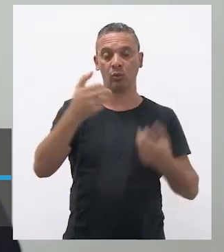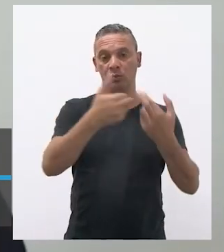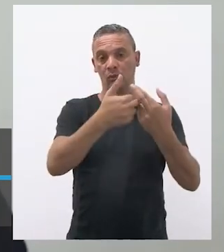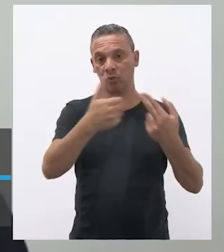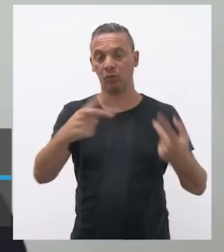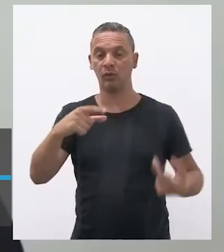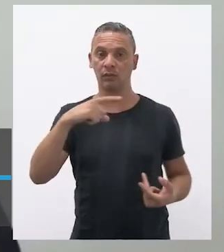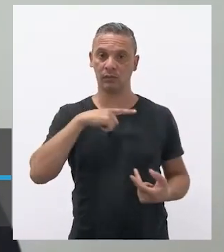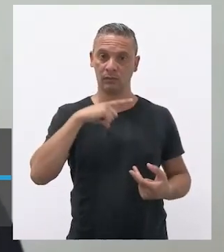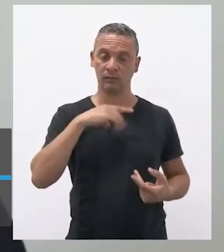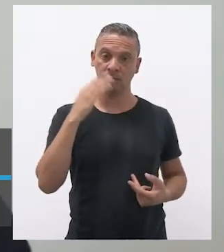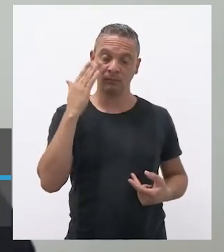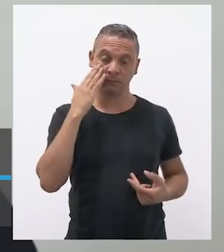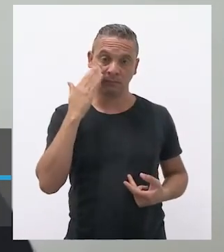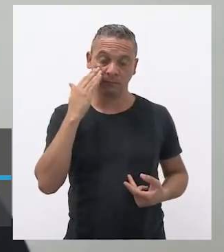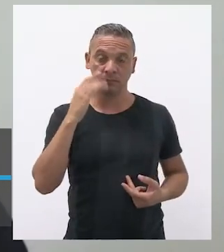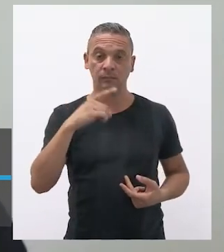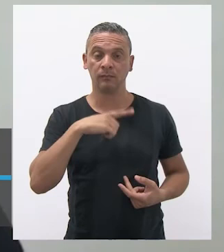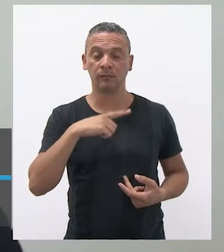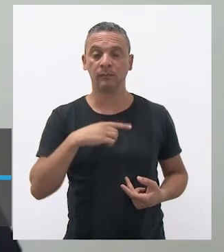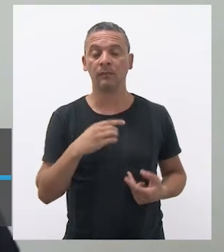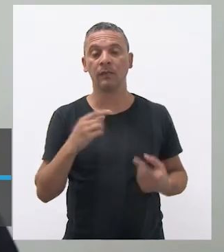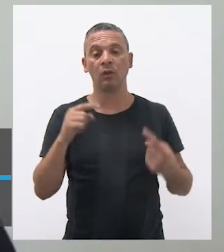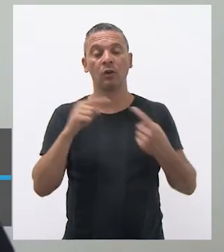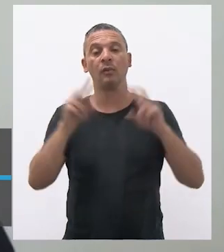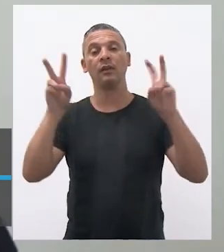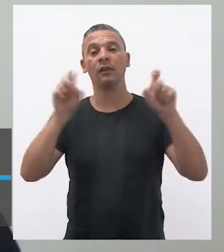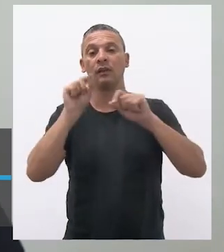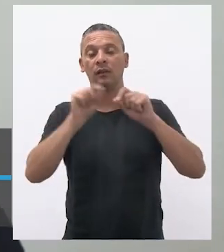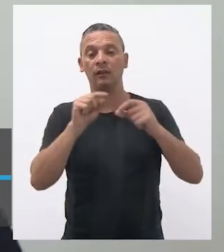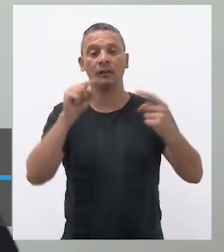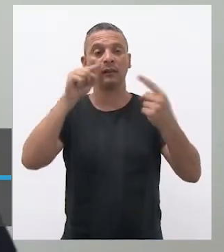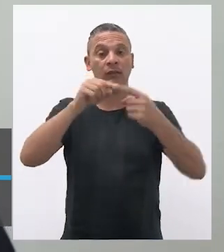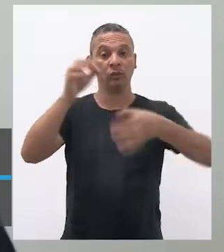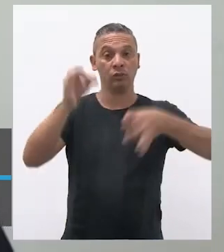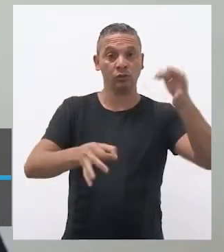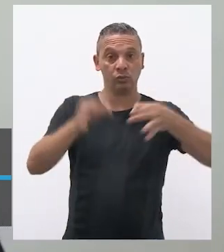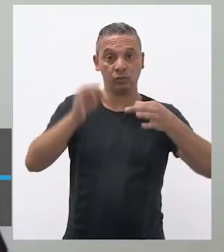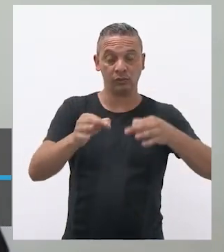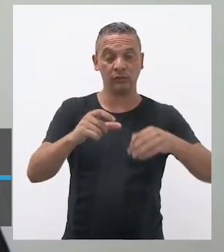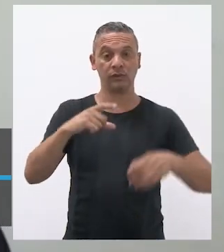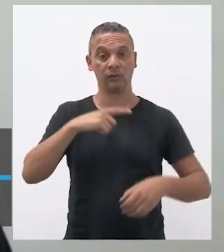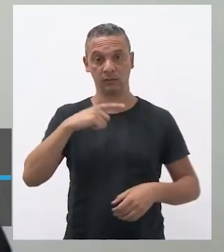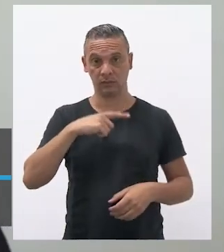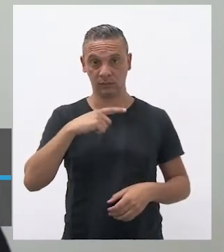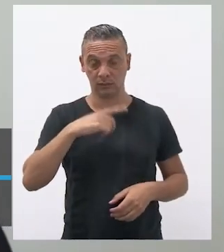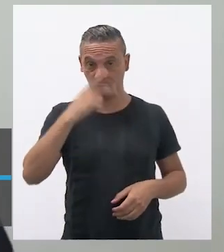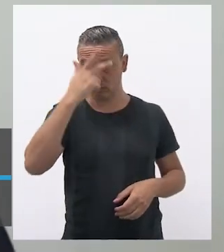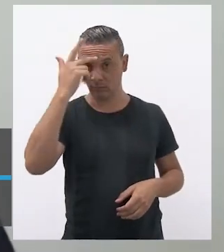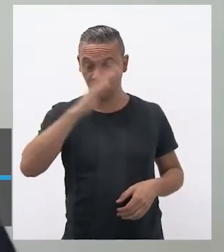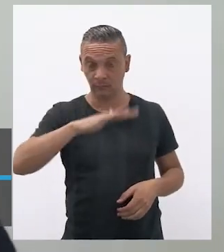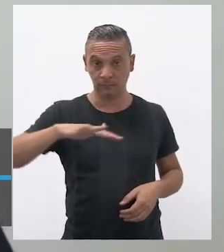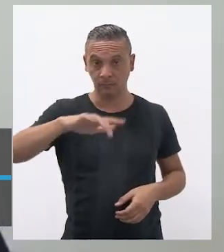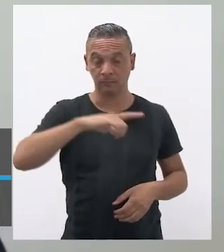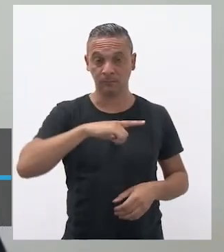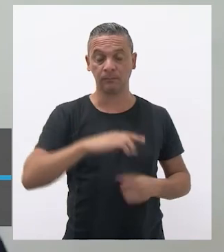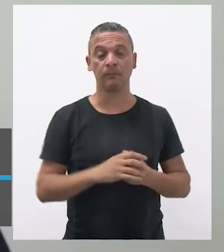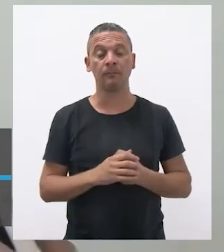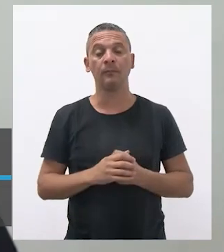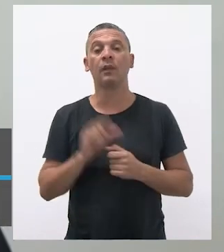justificaria no plano fático como uma ação afirmativa, né, uma